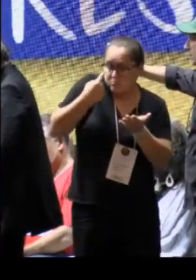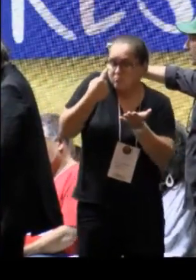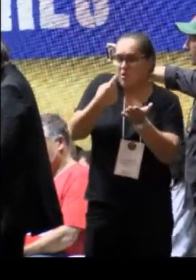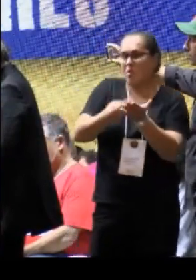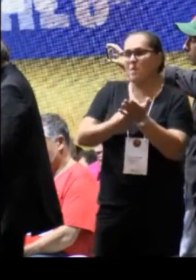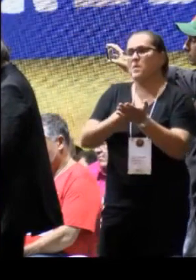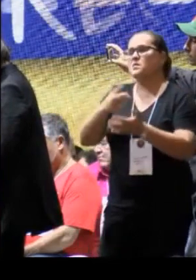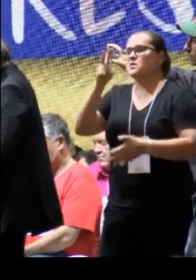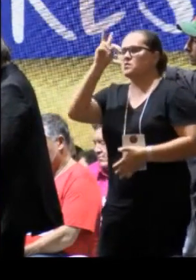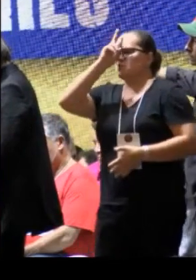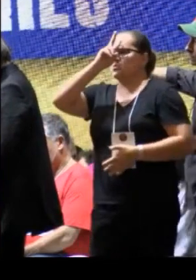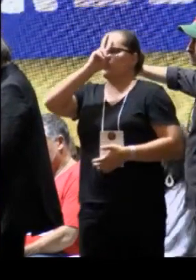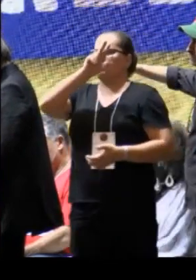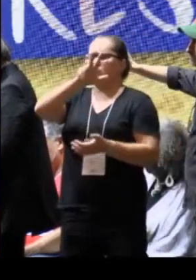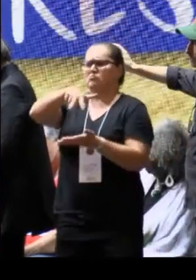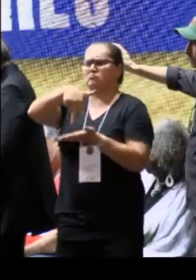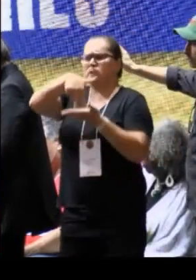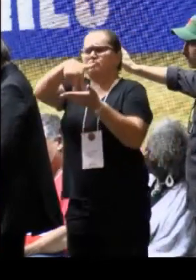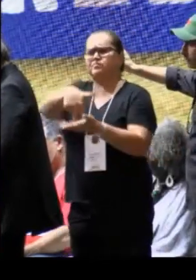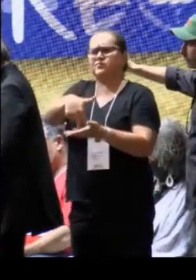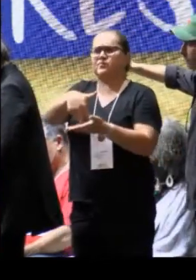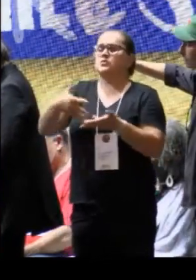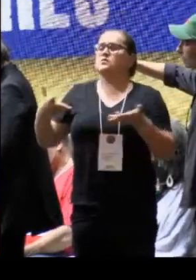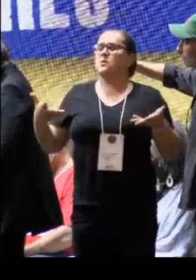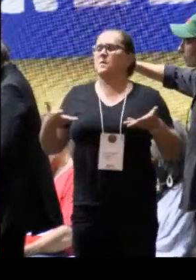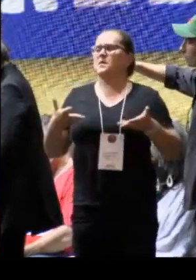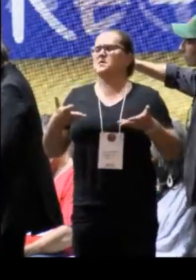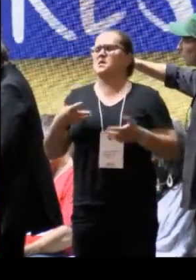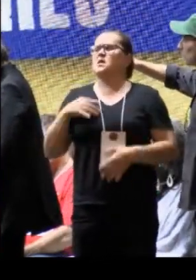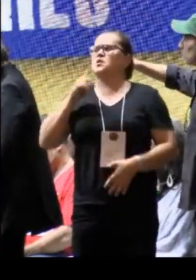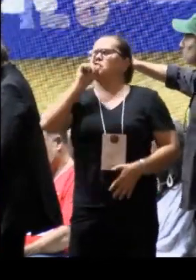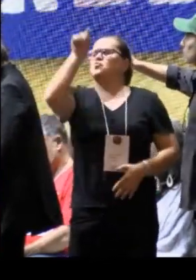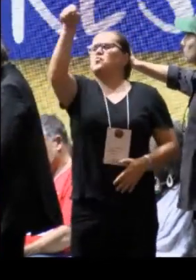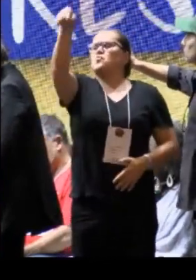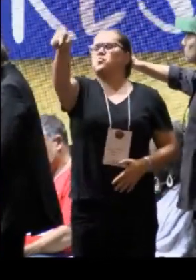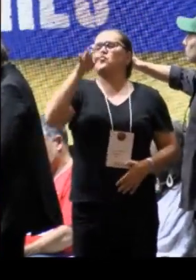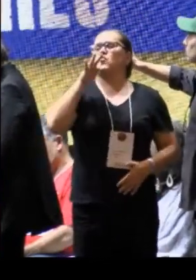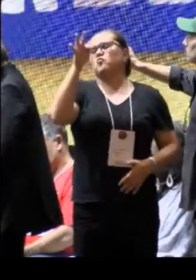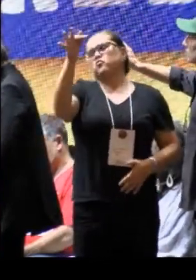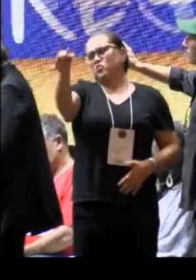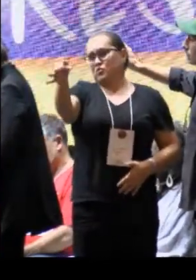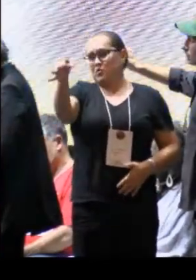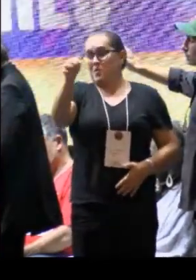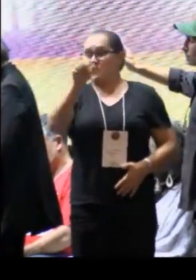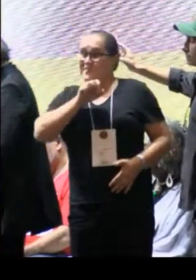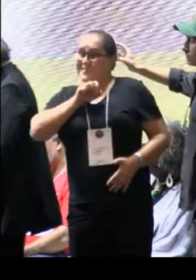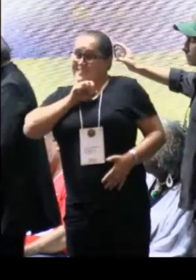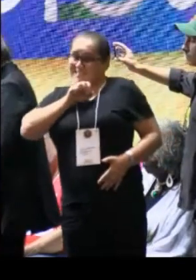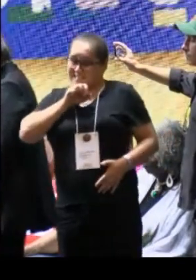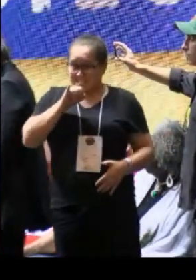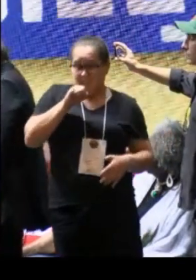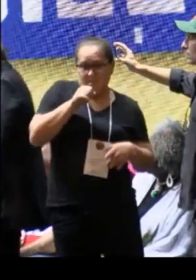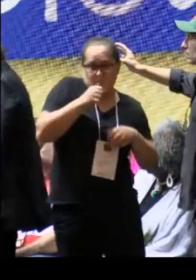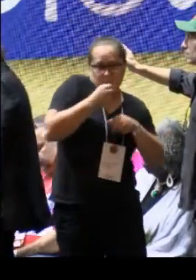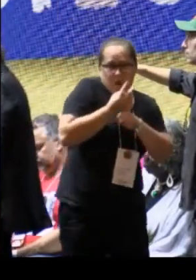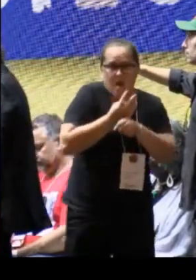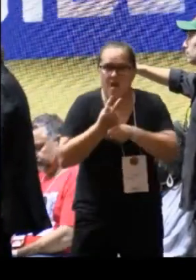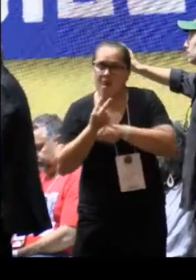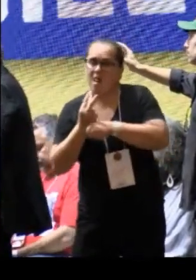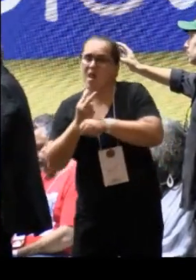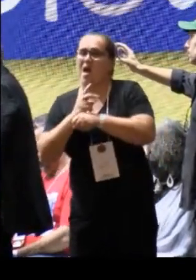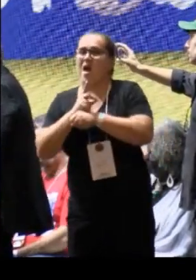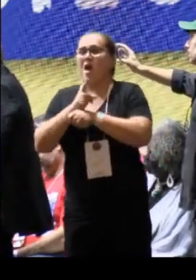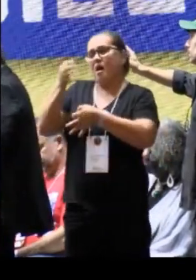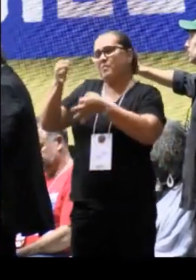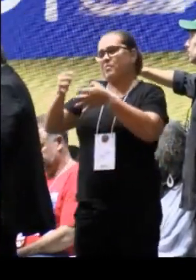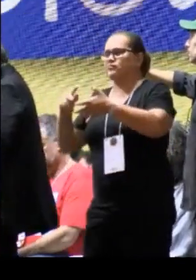históricos, mantendo os pés firmes no presente e mirando sempre o futuro. Se as formas de exploração mudaram, a